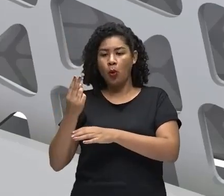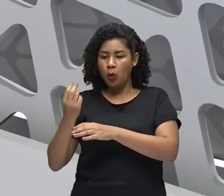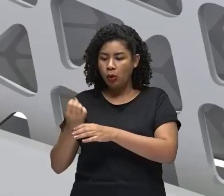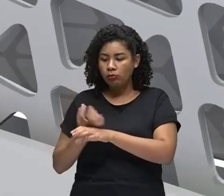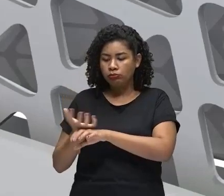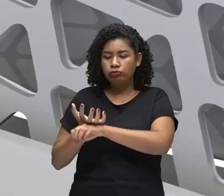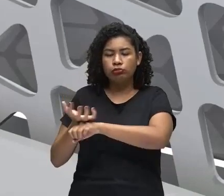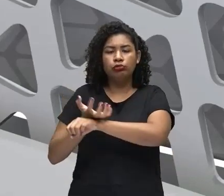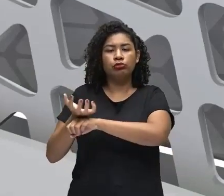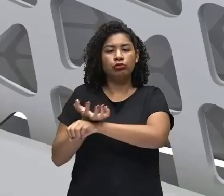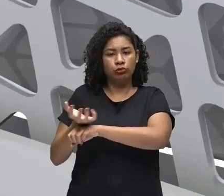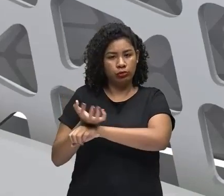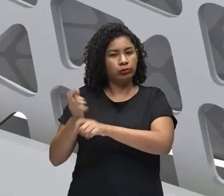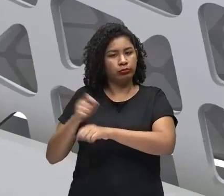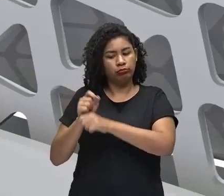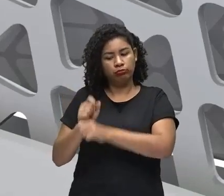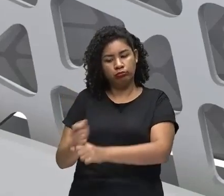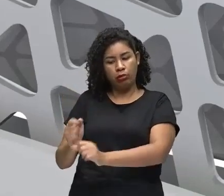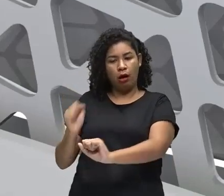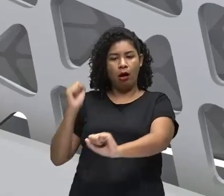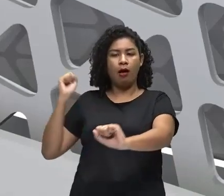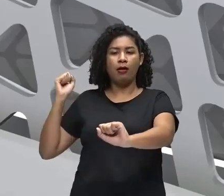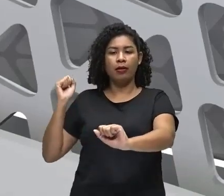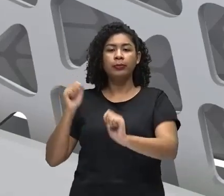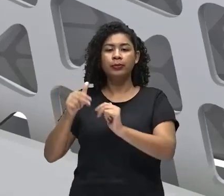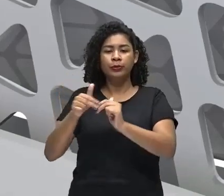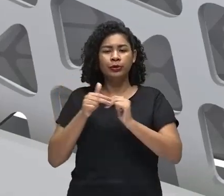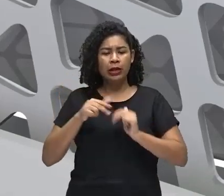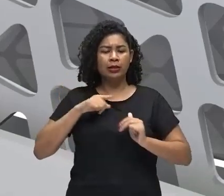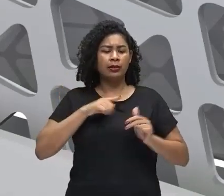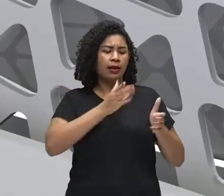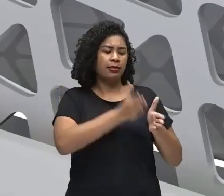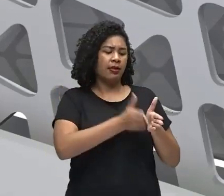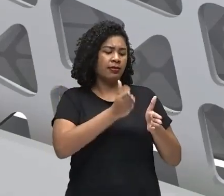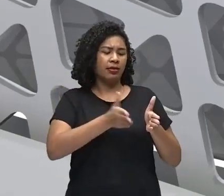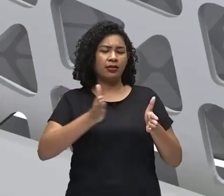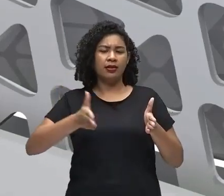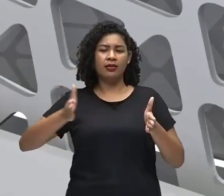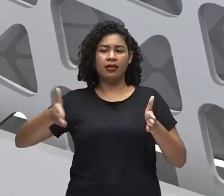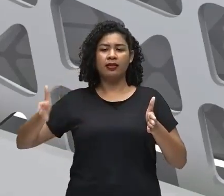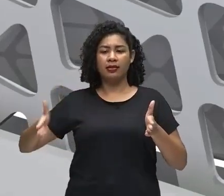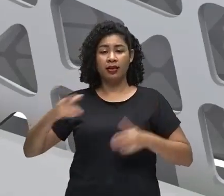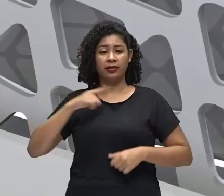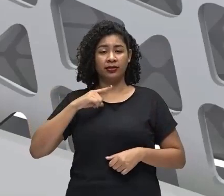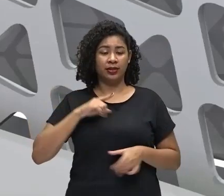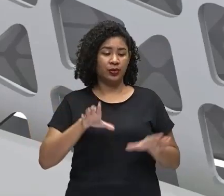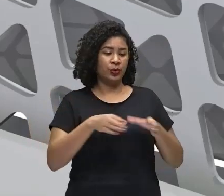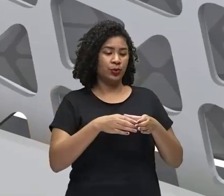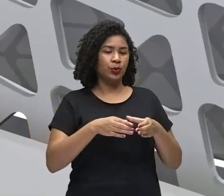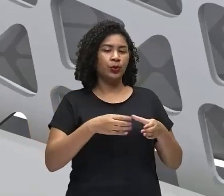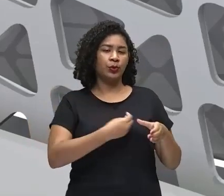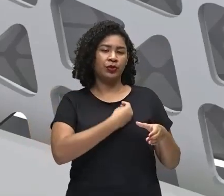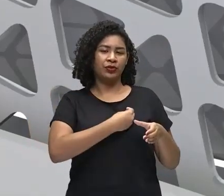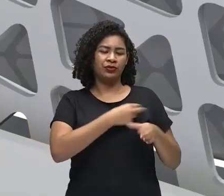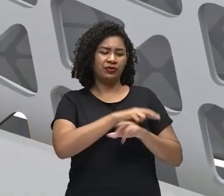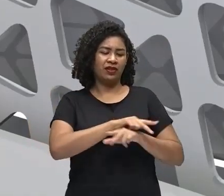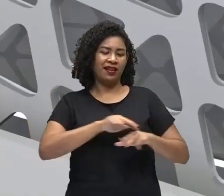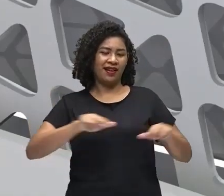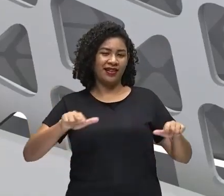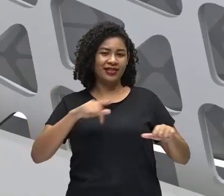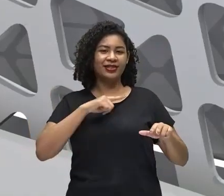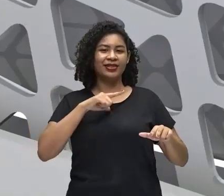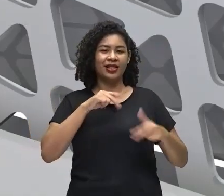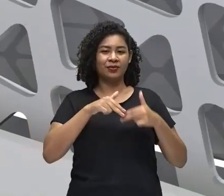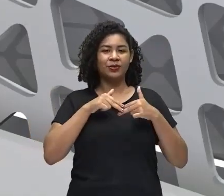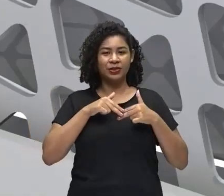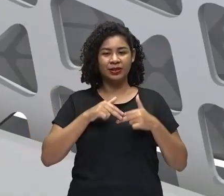crescer e se desenvolver também. Então a gente tem aí todo esse ciclo, né, que vai passando entre os seres vivos, como a gente pôde observar naquela transferência ali de